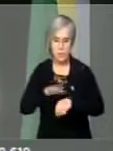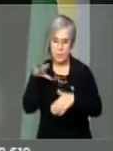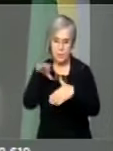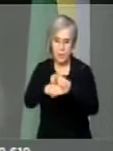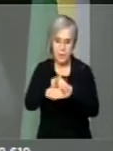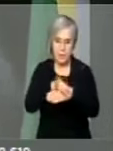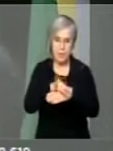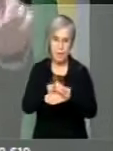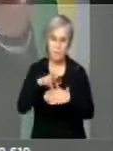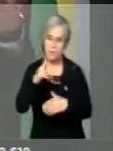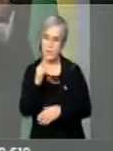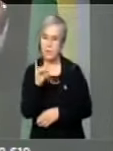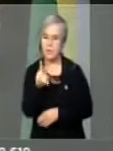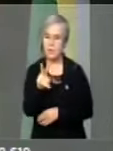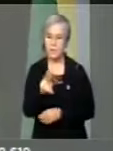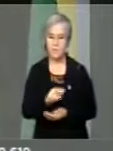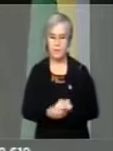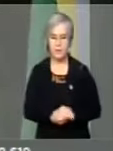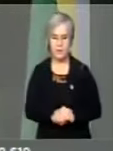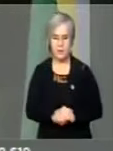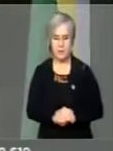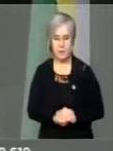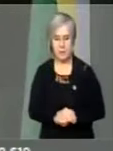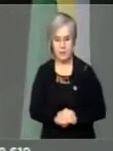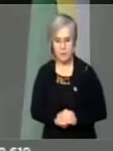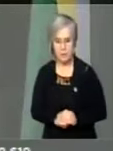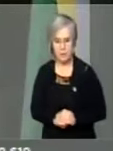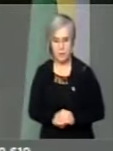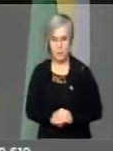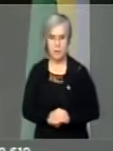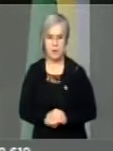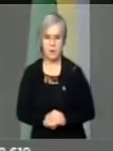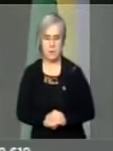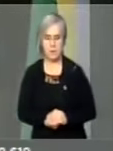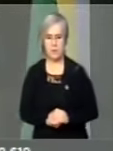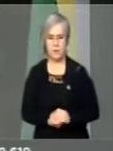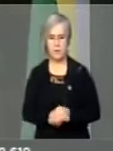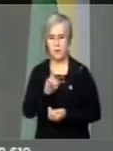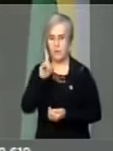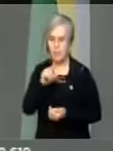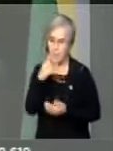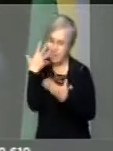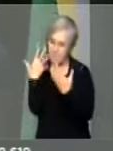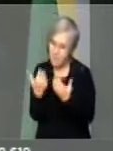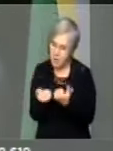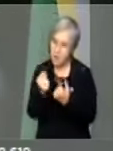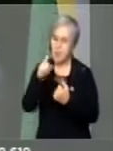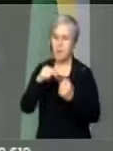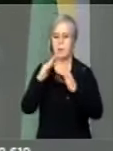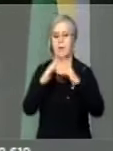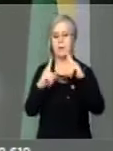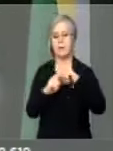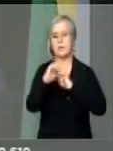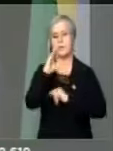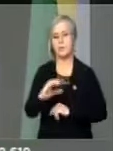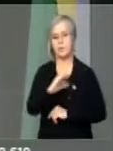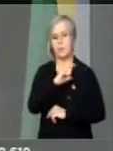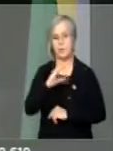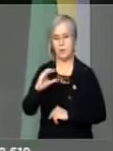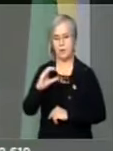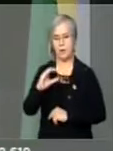depois que tem uma vida inteira de desregramento na sua sexualidade, a entidade que mais acolhe se chama Igreja